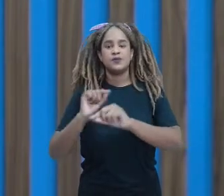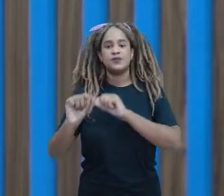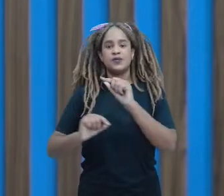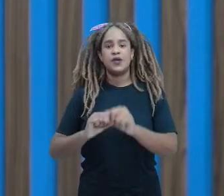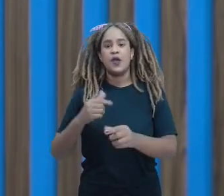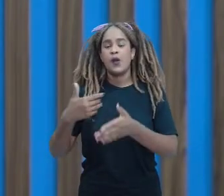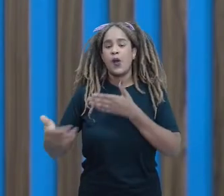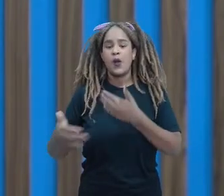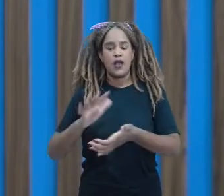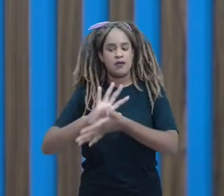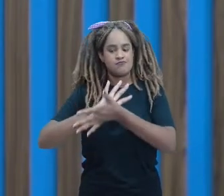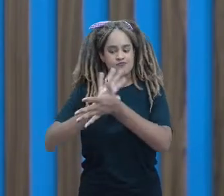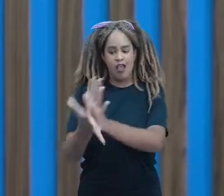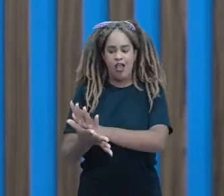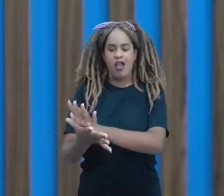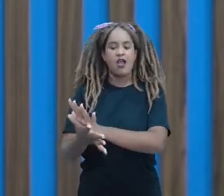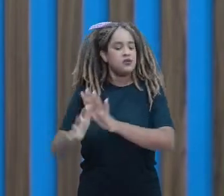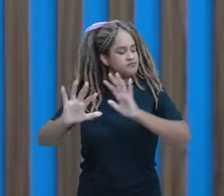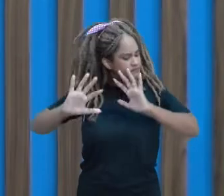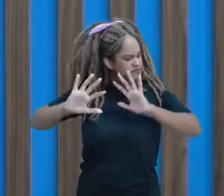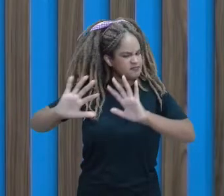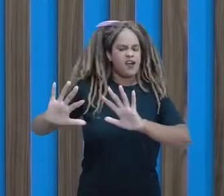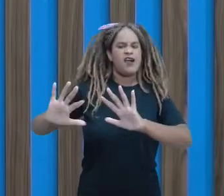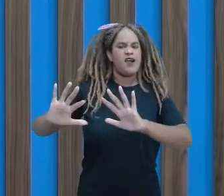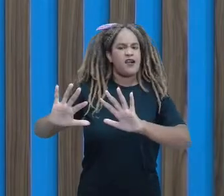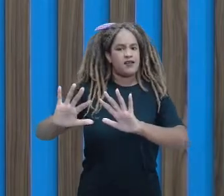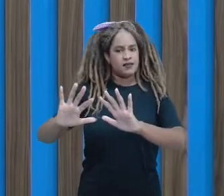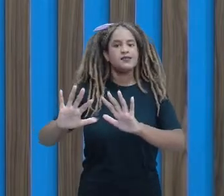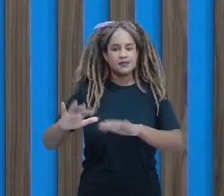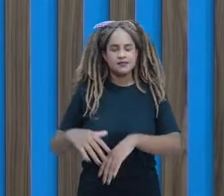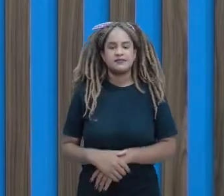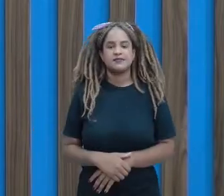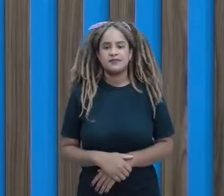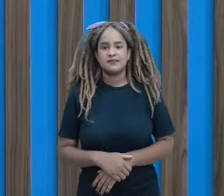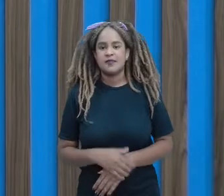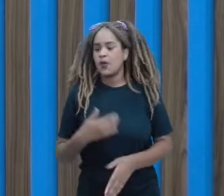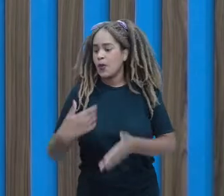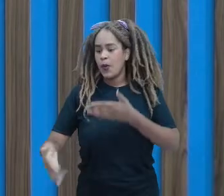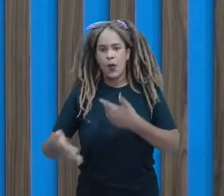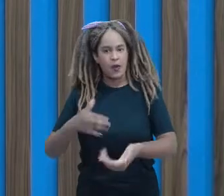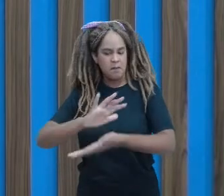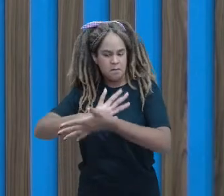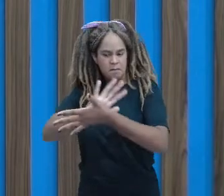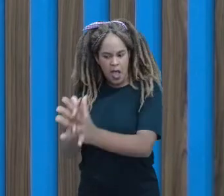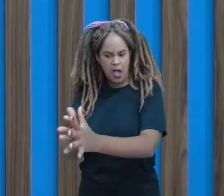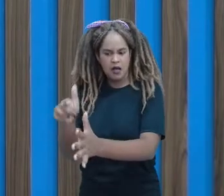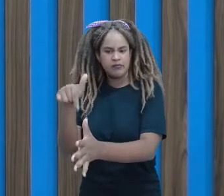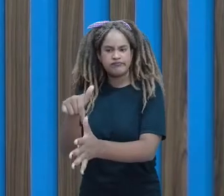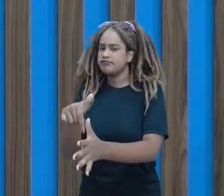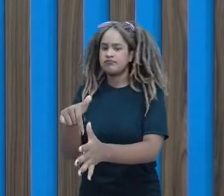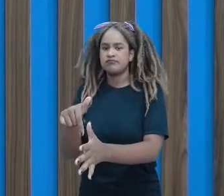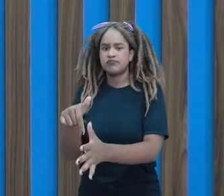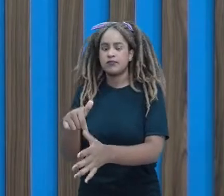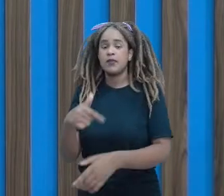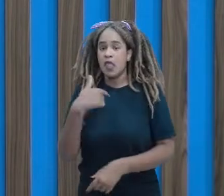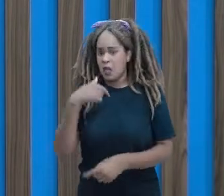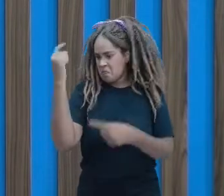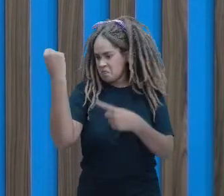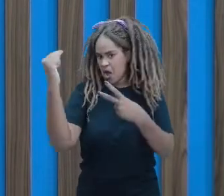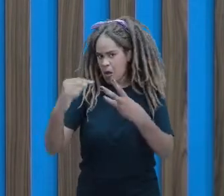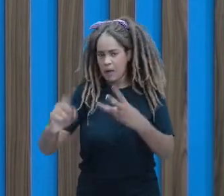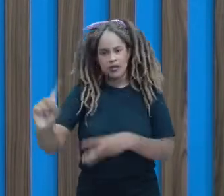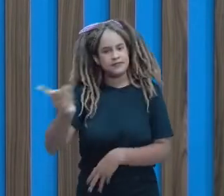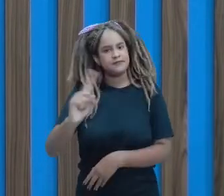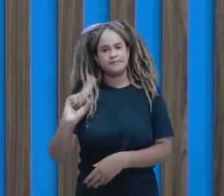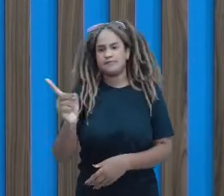tipo de preconceito. Nossa. Então, eu empurraria aí, ó, as duas mãos, qualquer tipo de preconceito. Eu não vou nem listar,